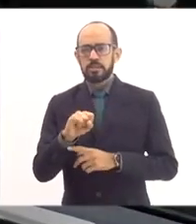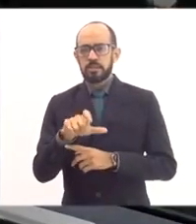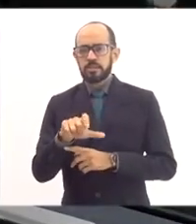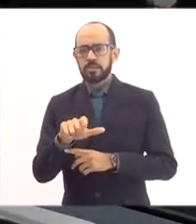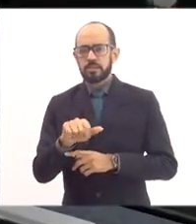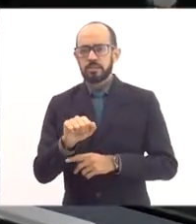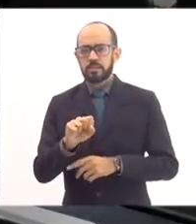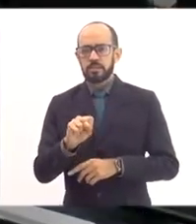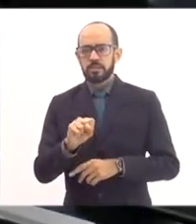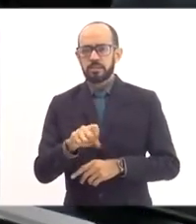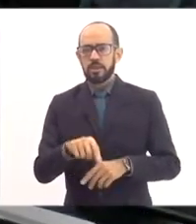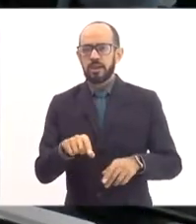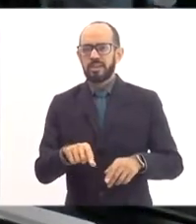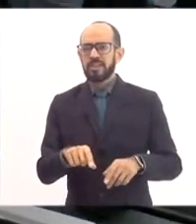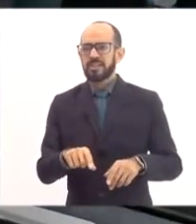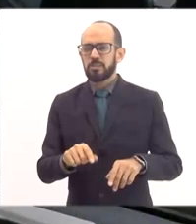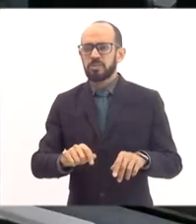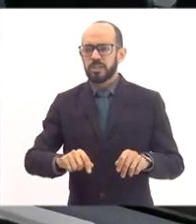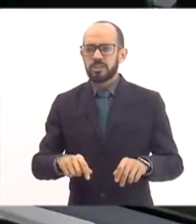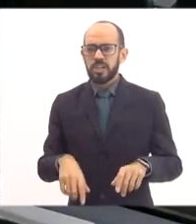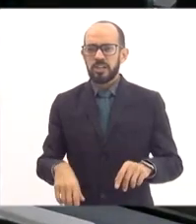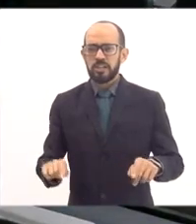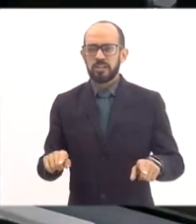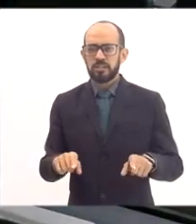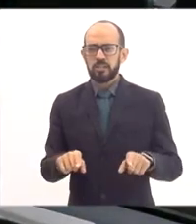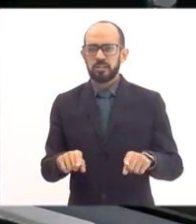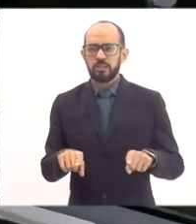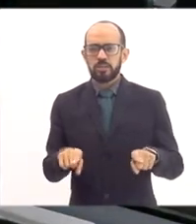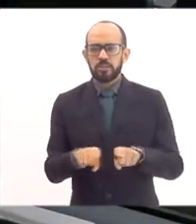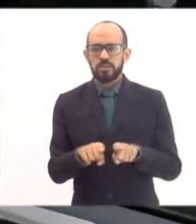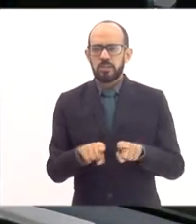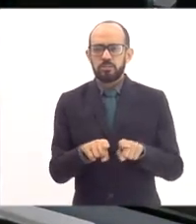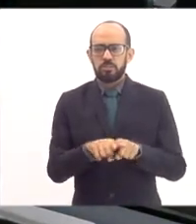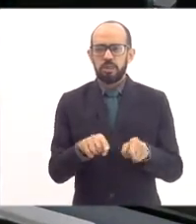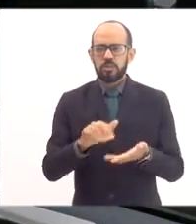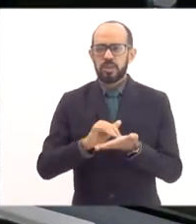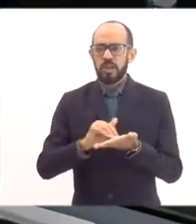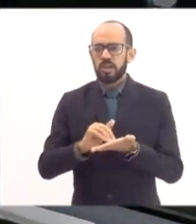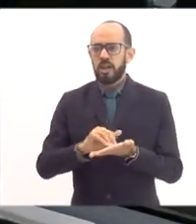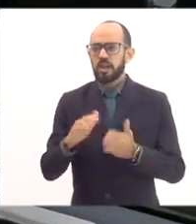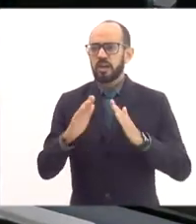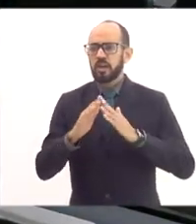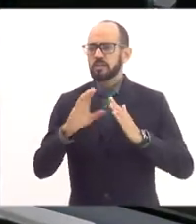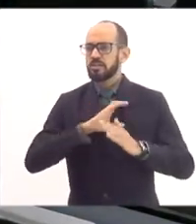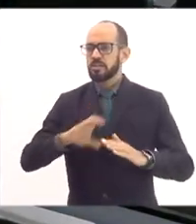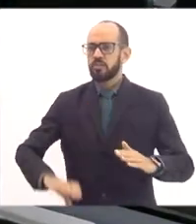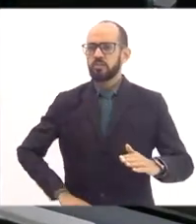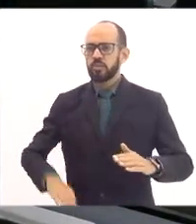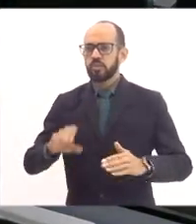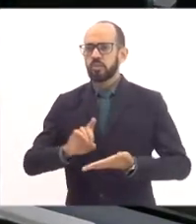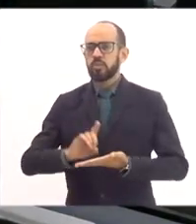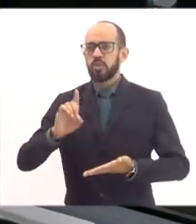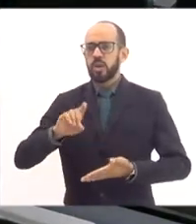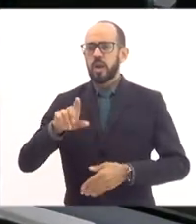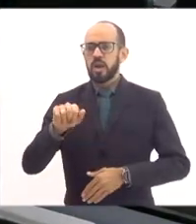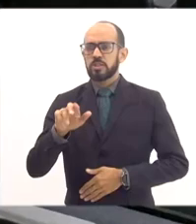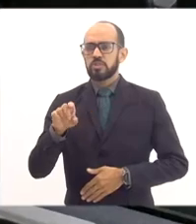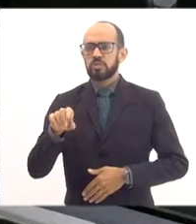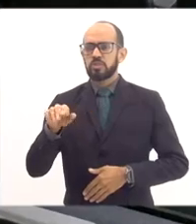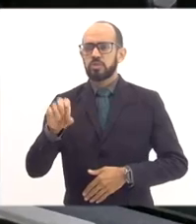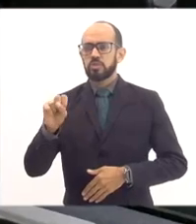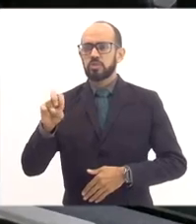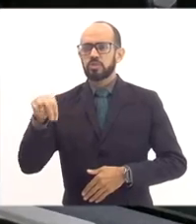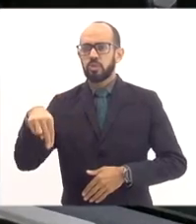Marques também, já contando com a presença do subsecretário de Estado da Casa Civil, doutor Adilson. Cumprimentar todos